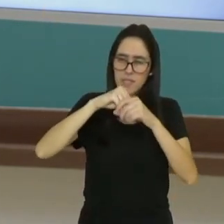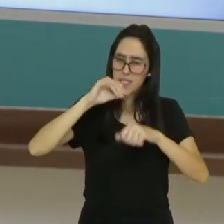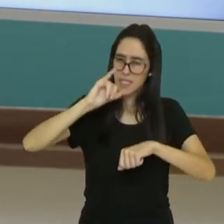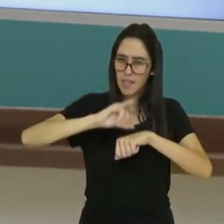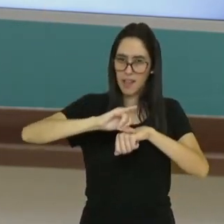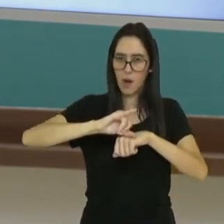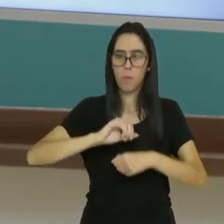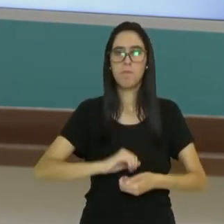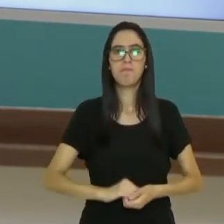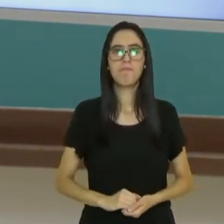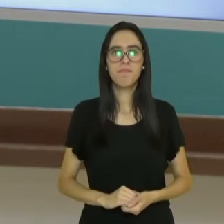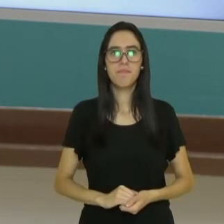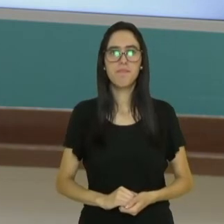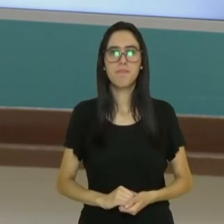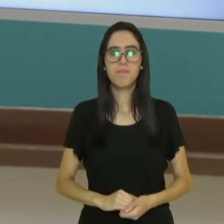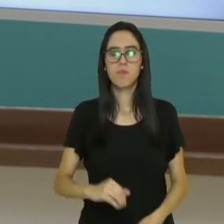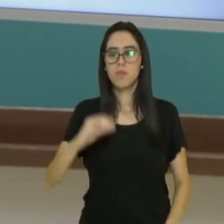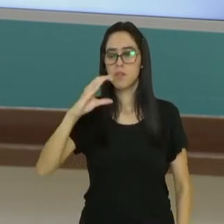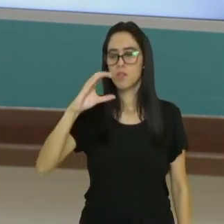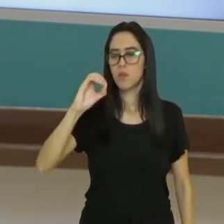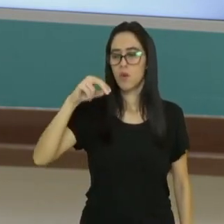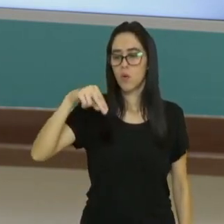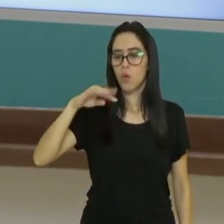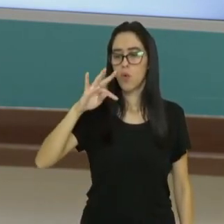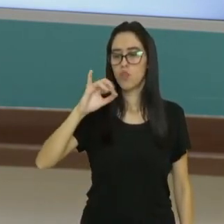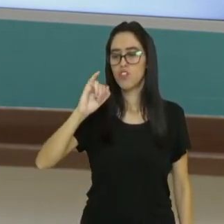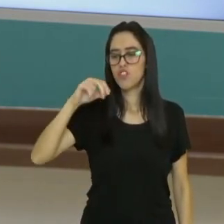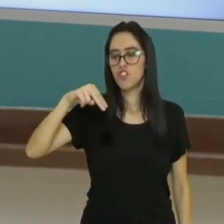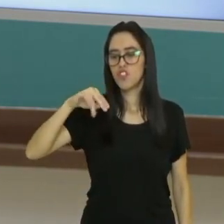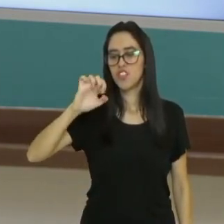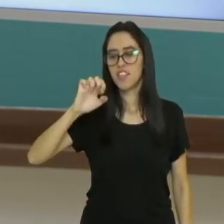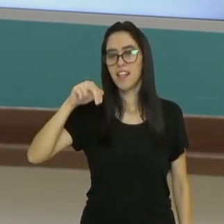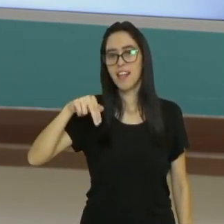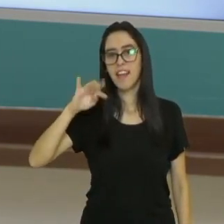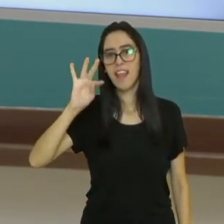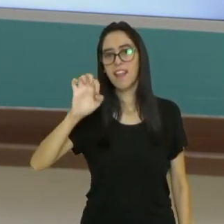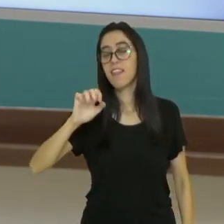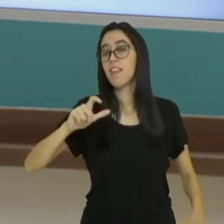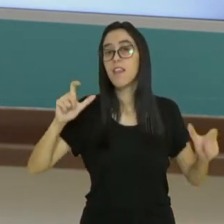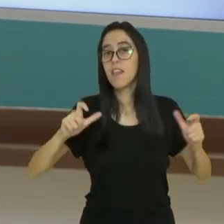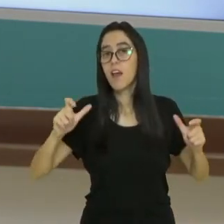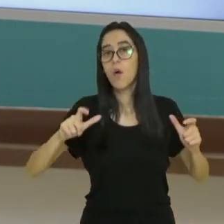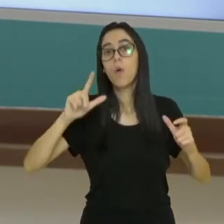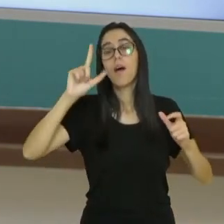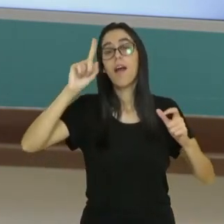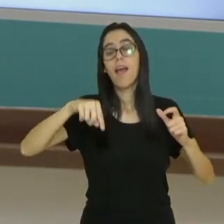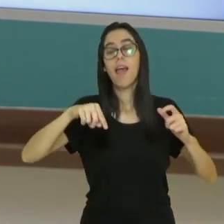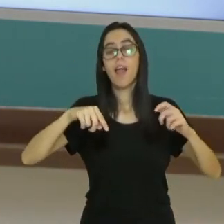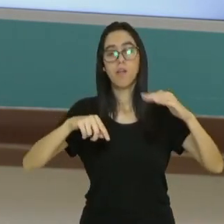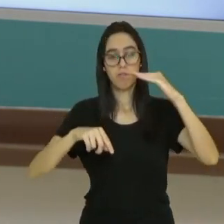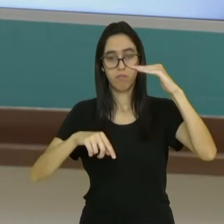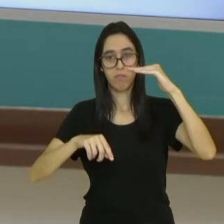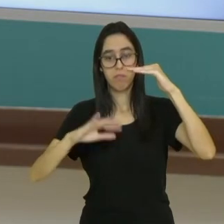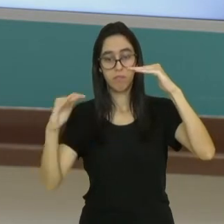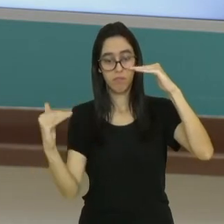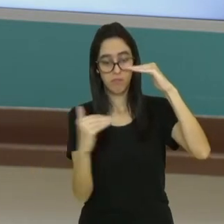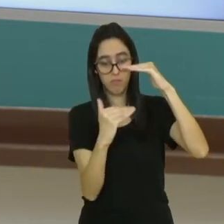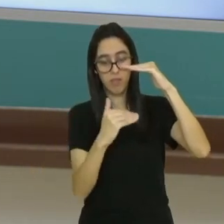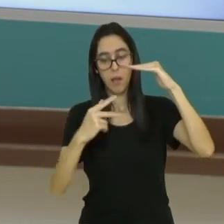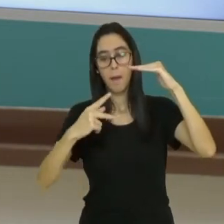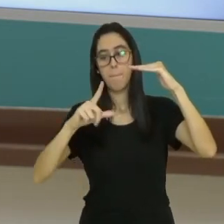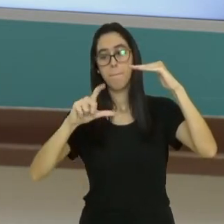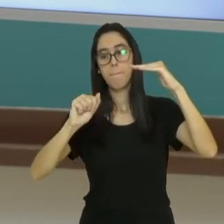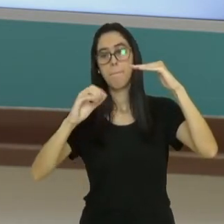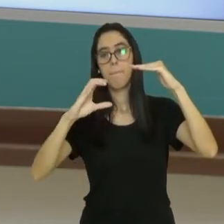central. Os continentes estão situados em cima das placas tectônicas que estão nessa crosta